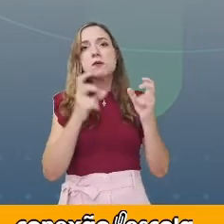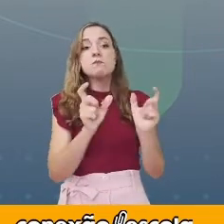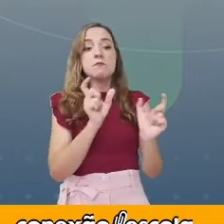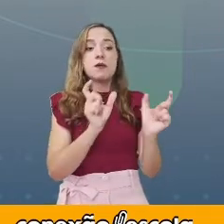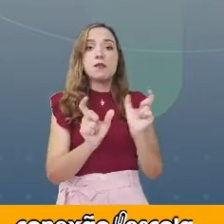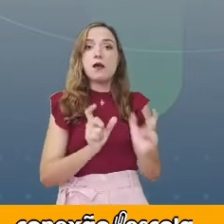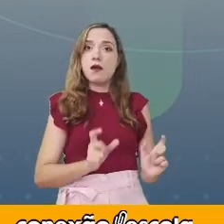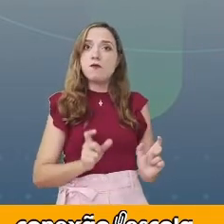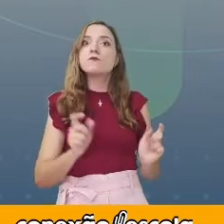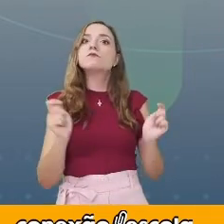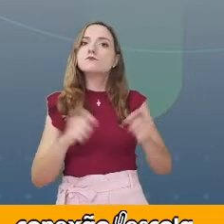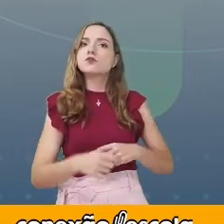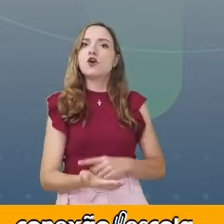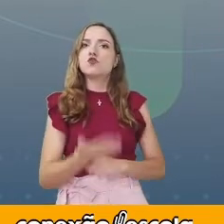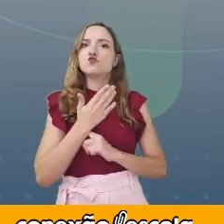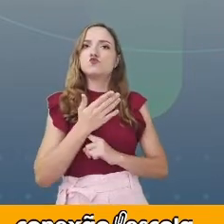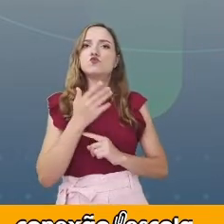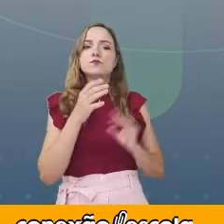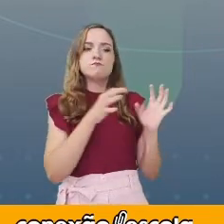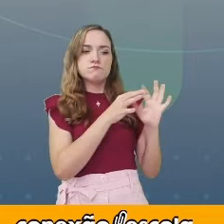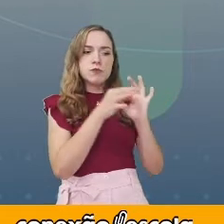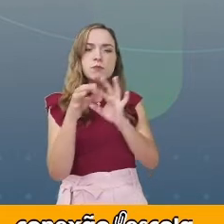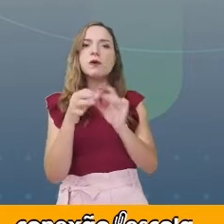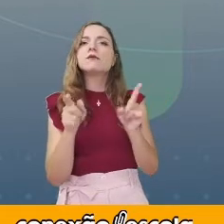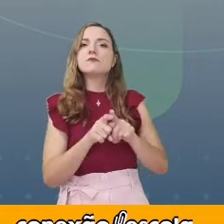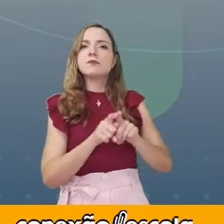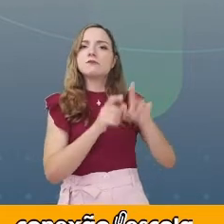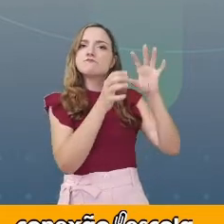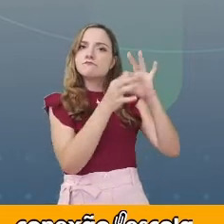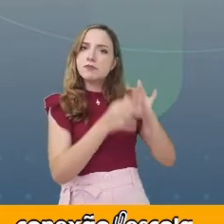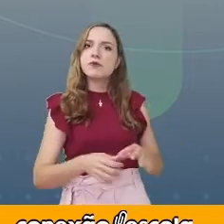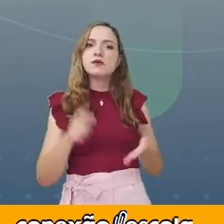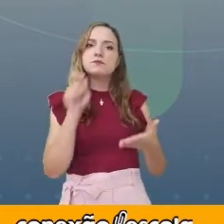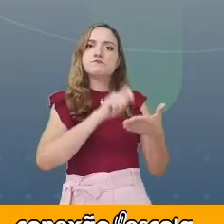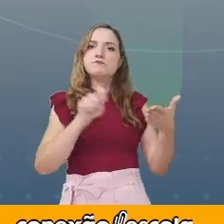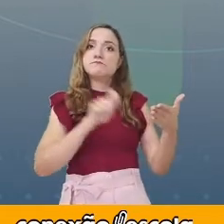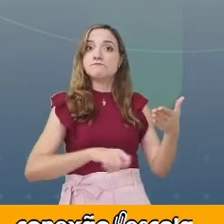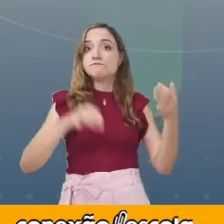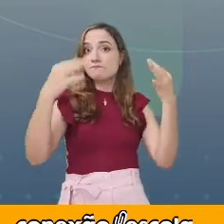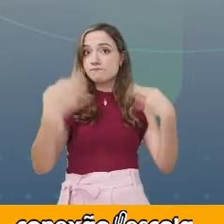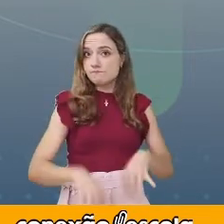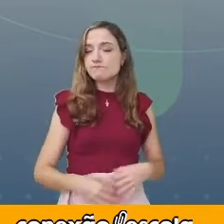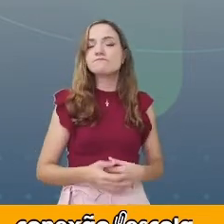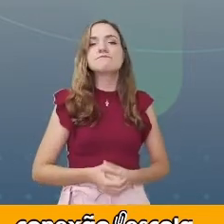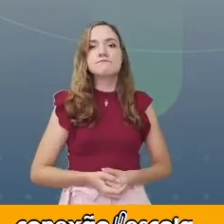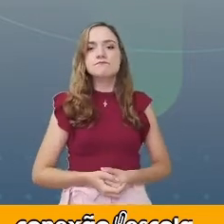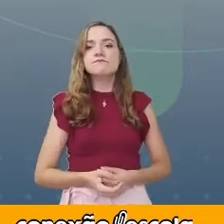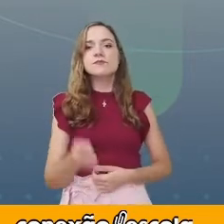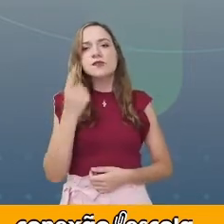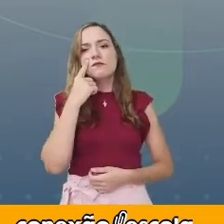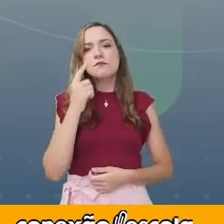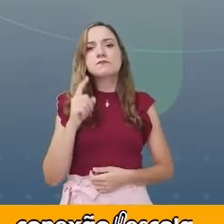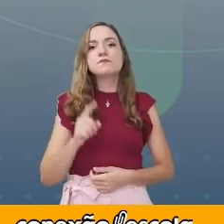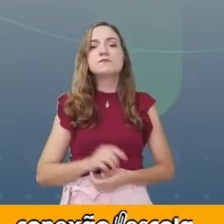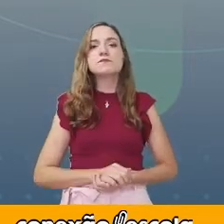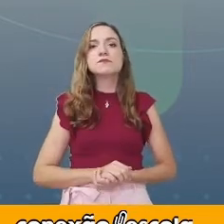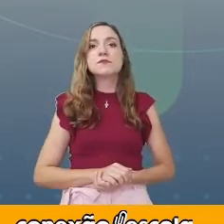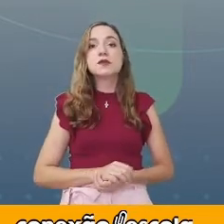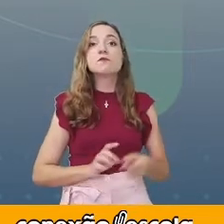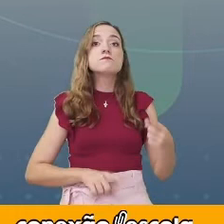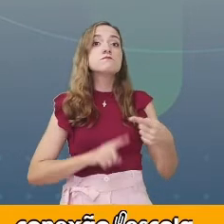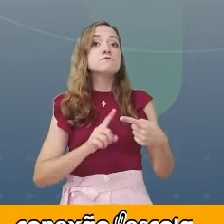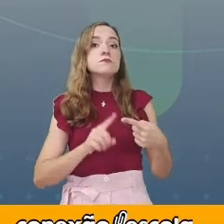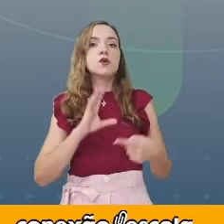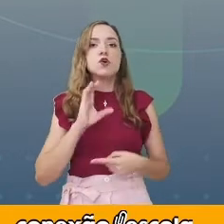podemos usar para então fortalecer esse processo de escrita. Vamos lá. O primeiro deles é